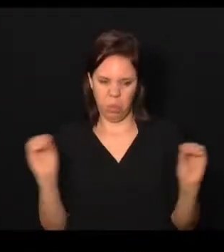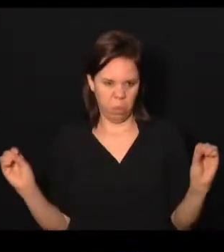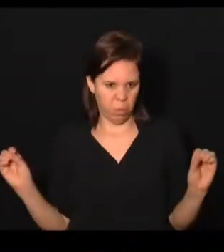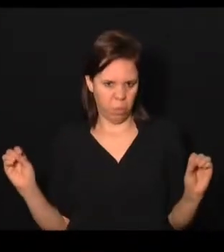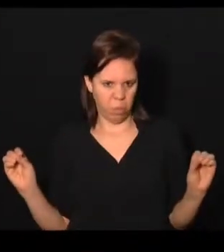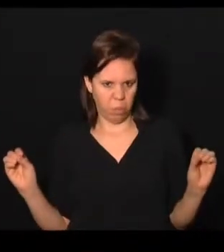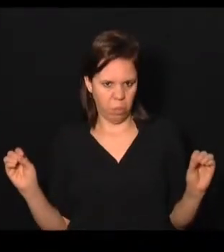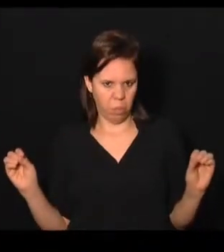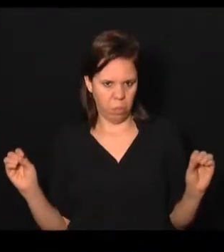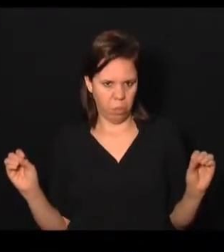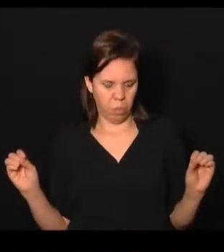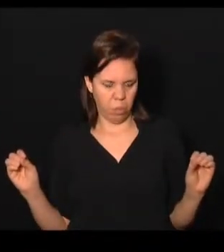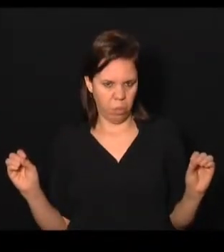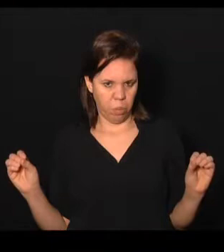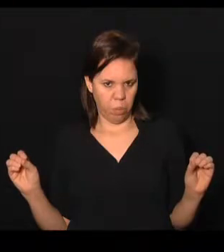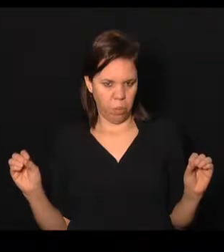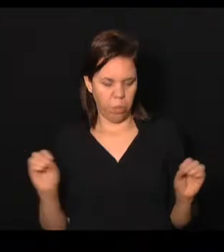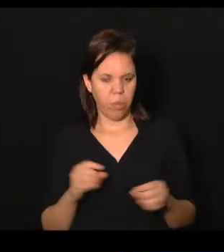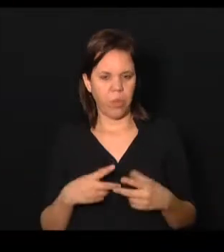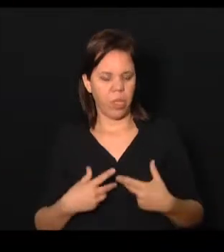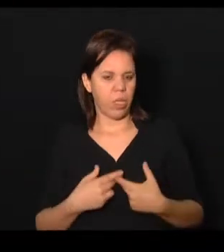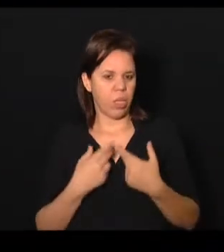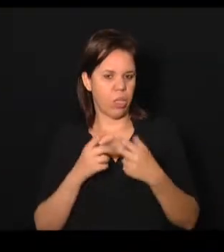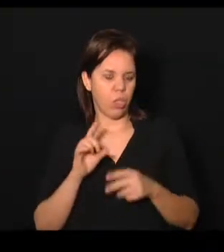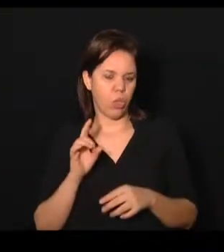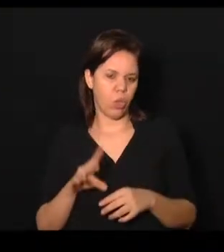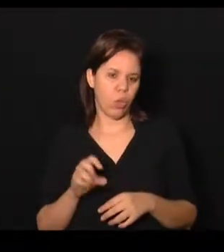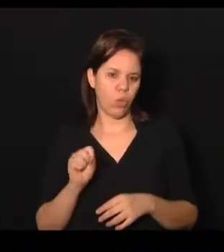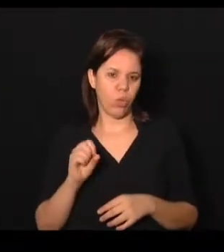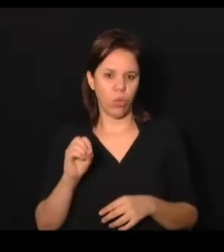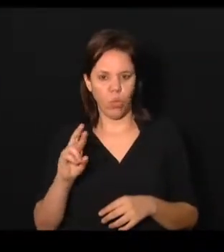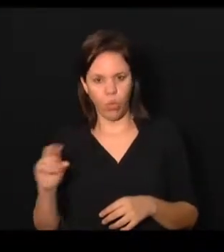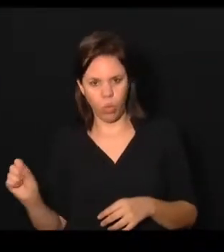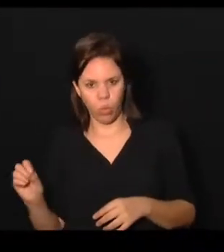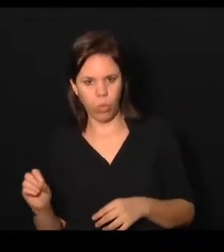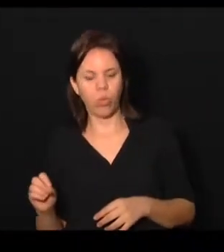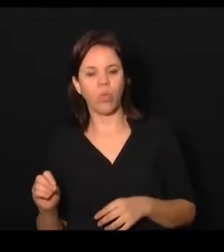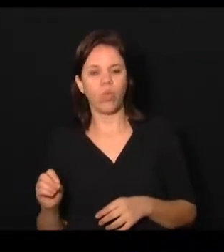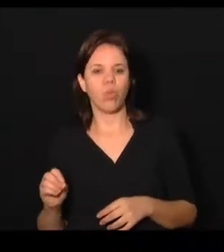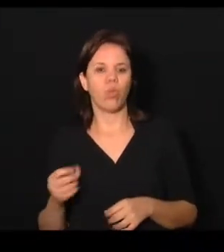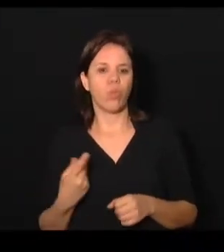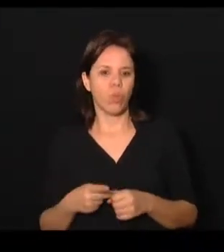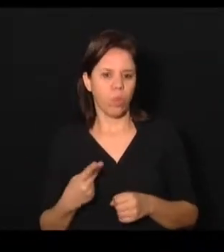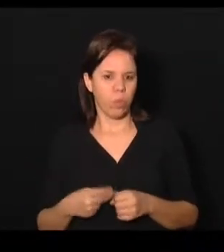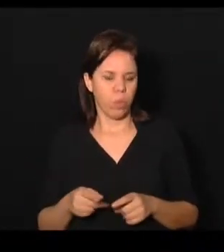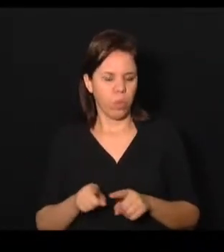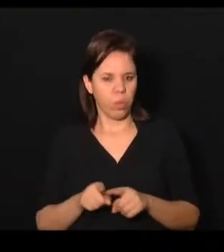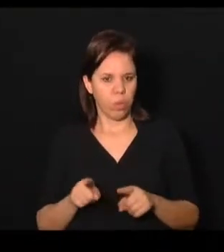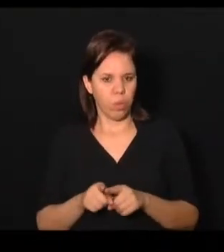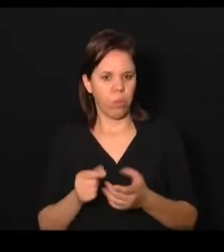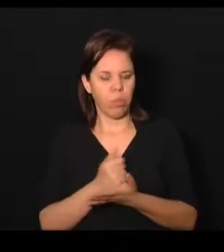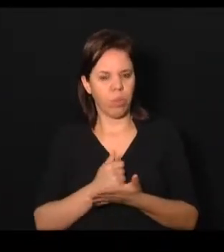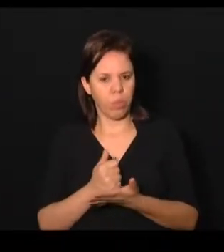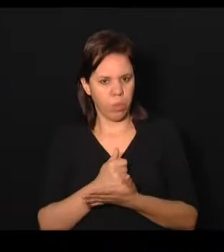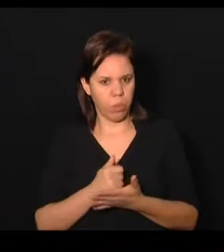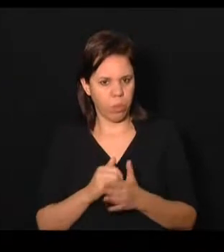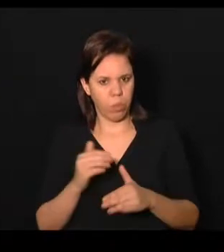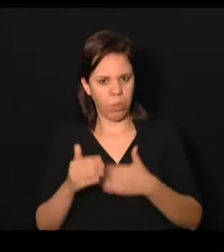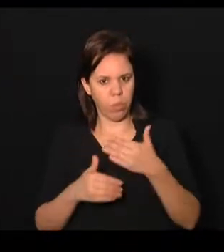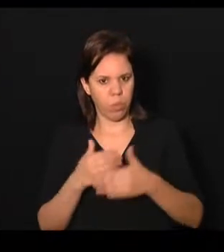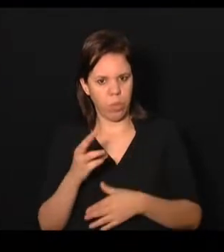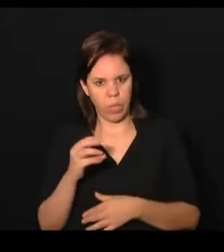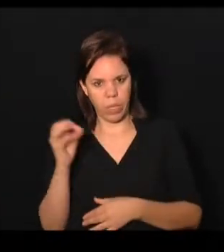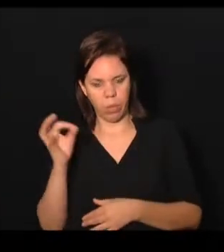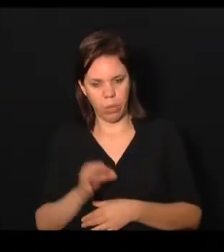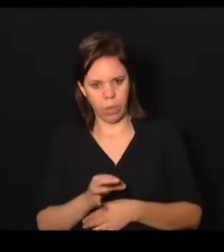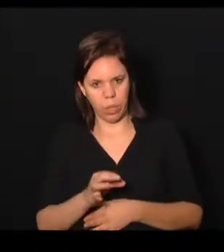né? Como uma transfusão, por exemplo. Às vezes só um soro e outros produtos que a gente utiliza farmacêuticos. Porém, a partir de